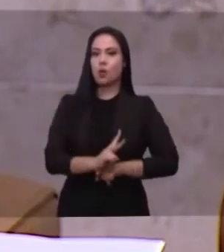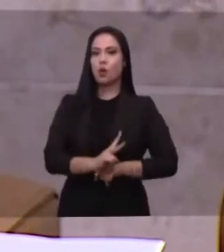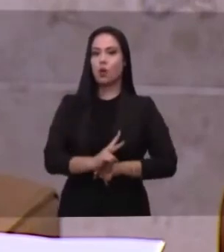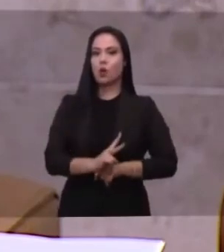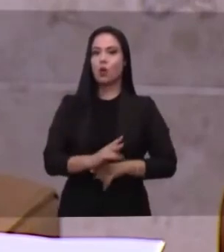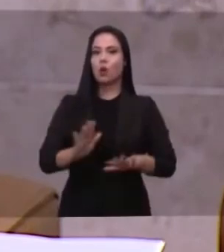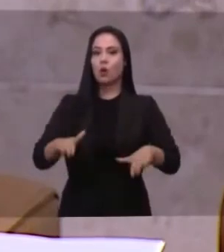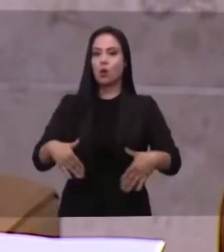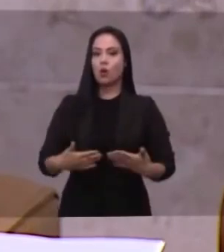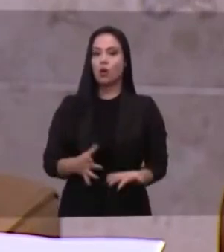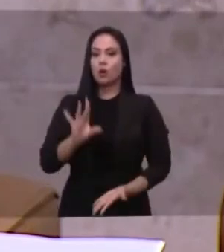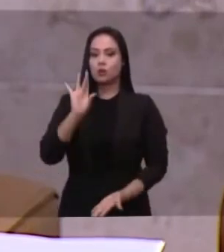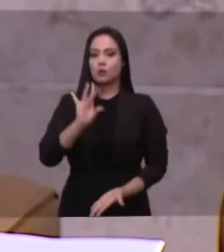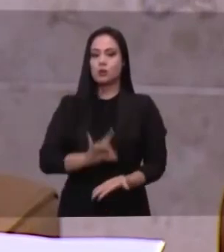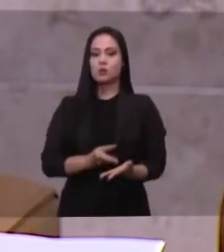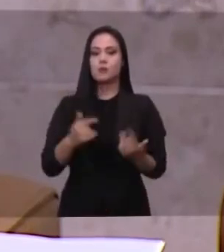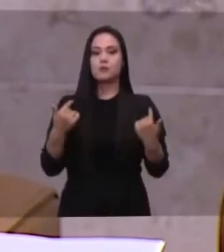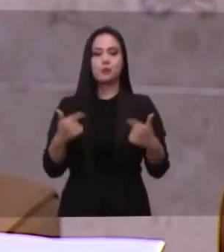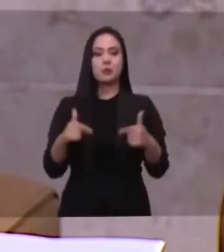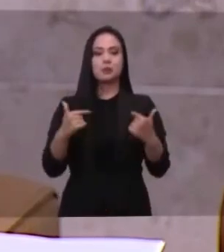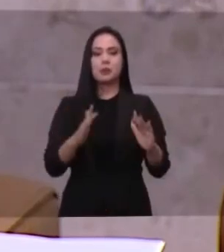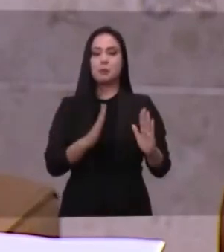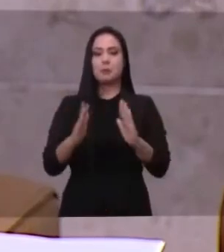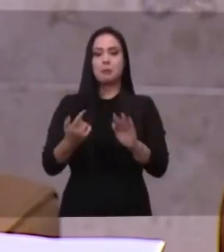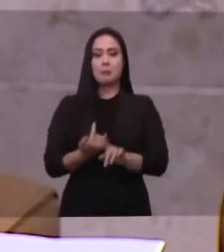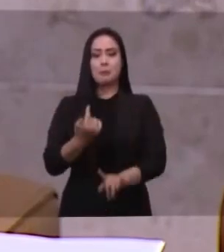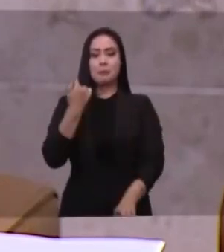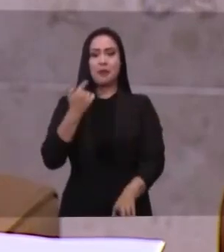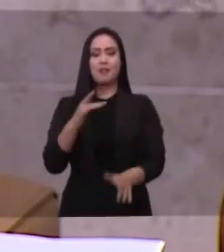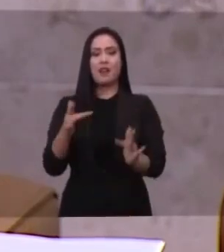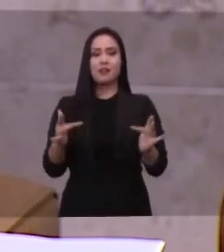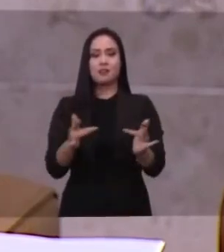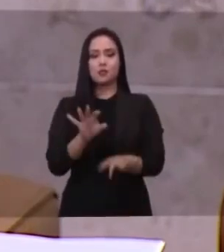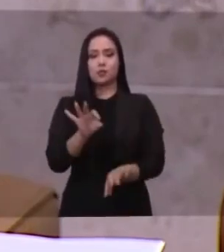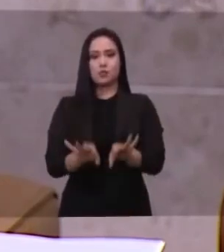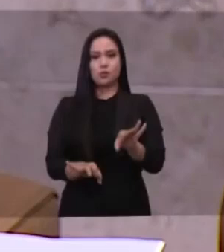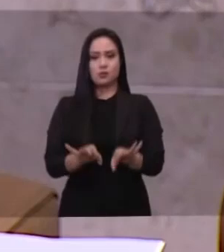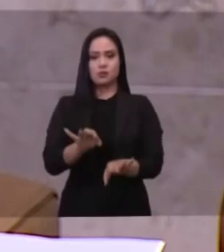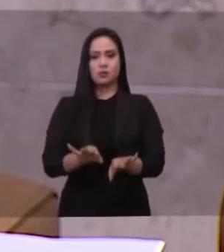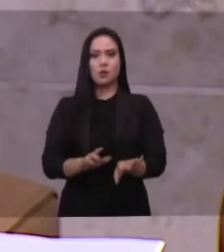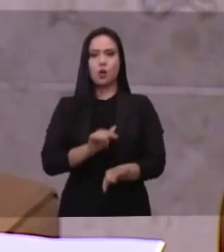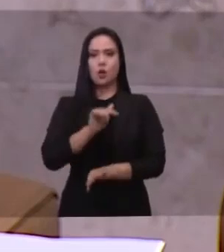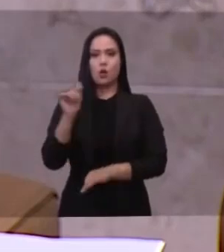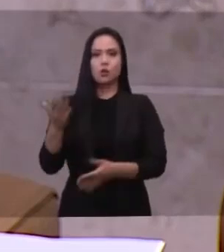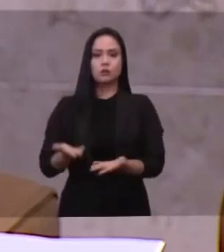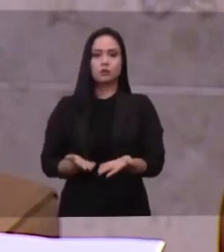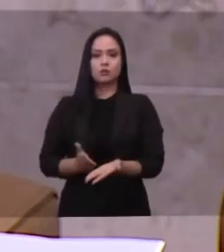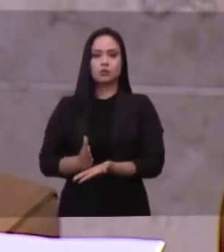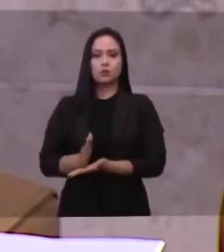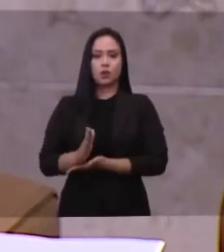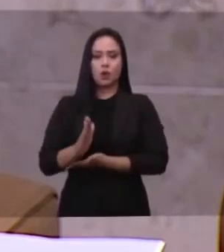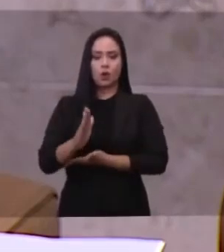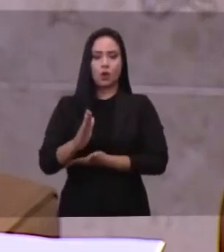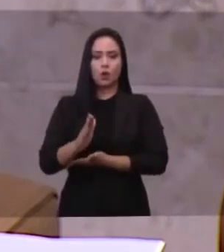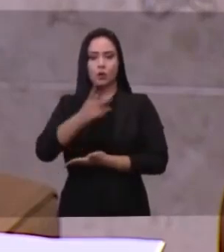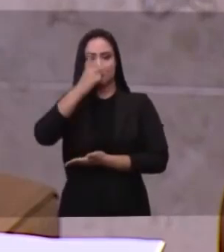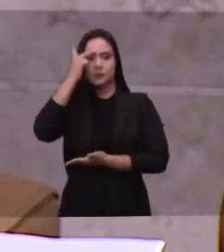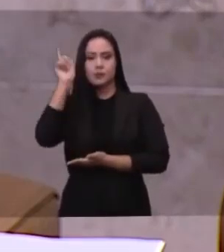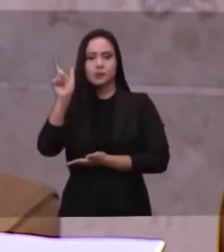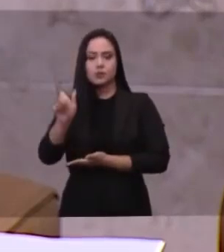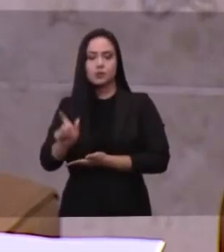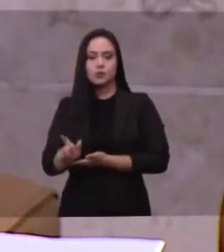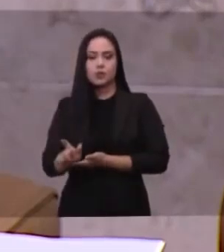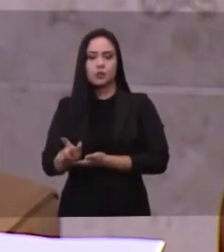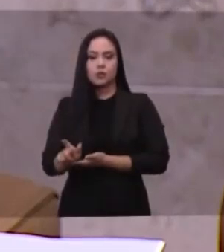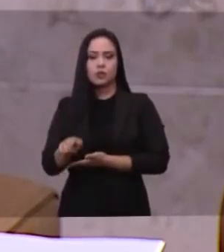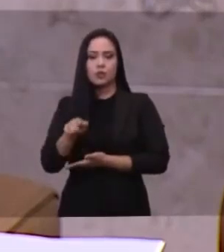e atuação, sem prévio acesso à jurisdição. Essa outorga legal, a atividade do credor de efeitos